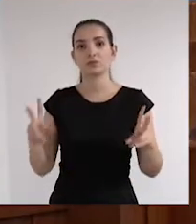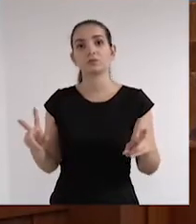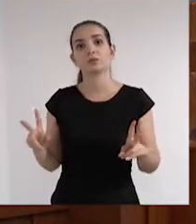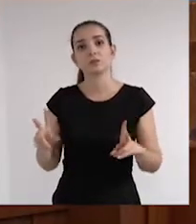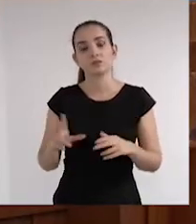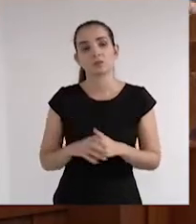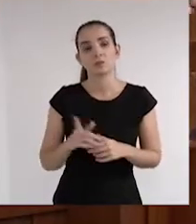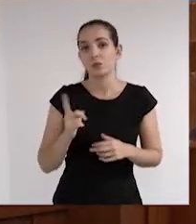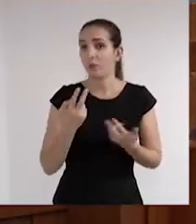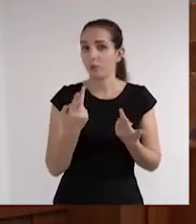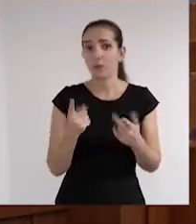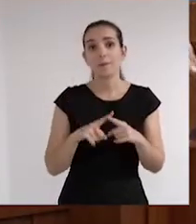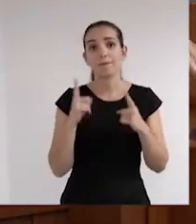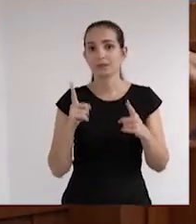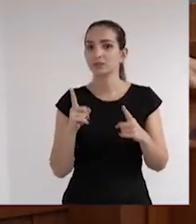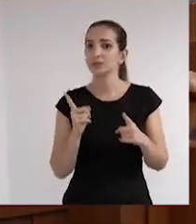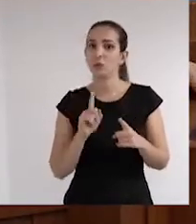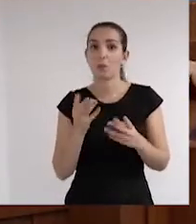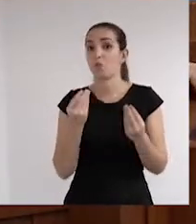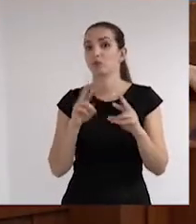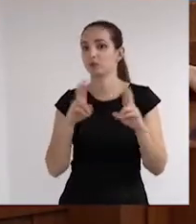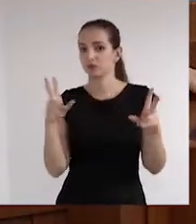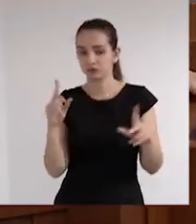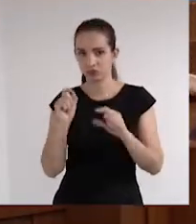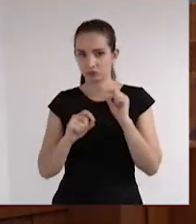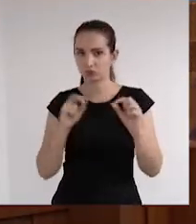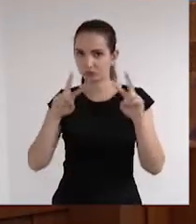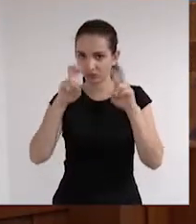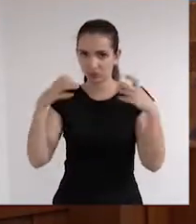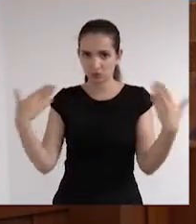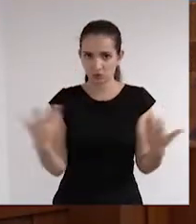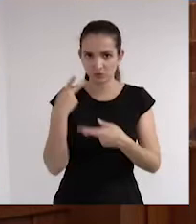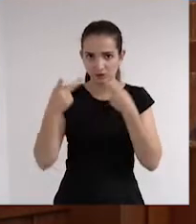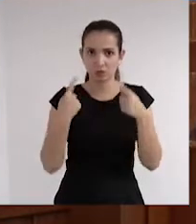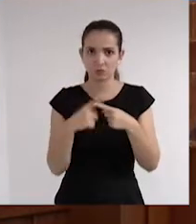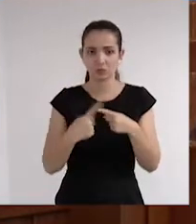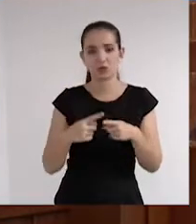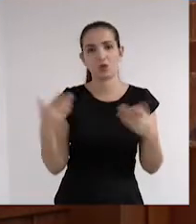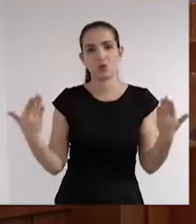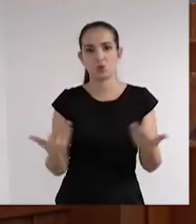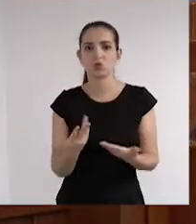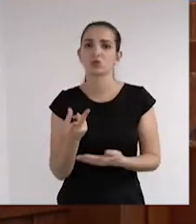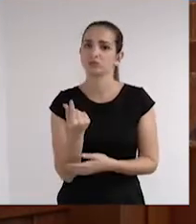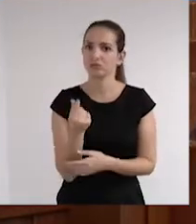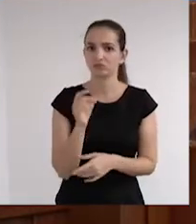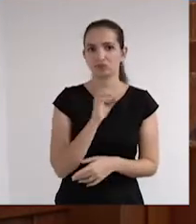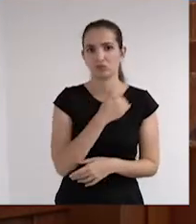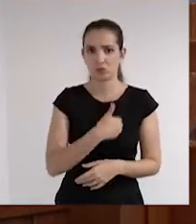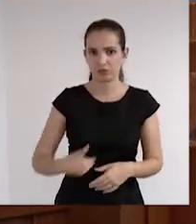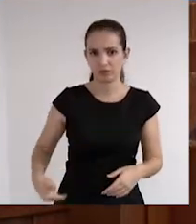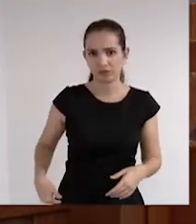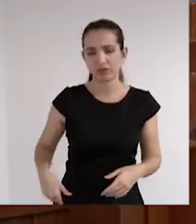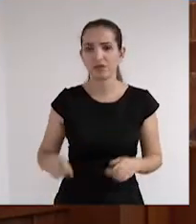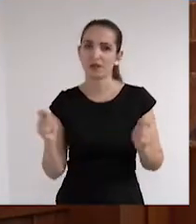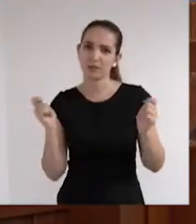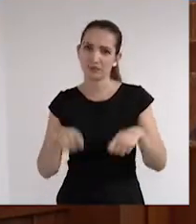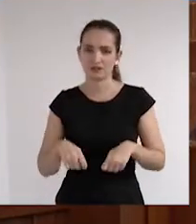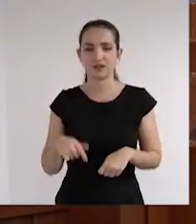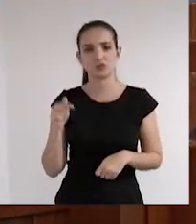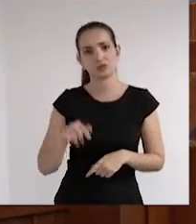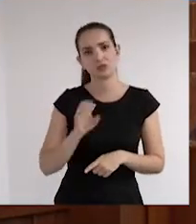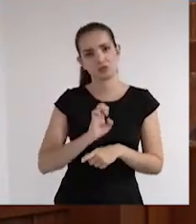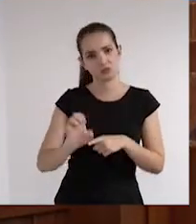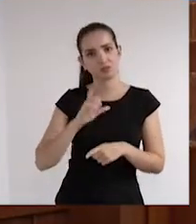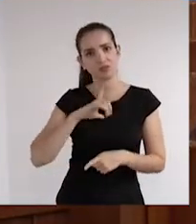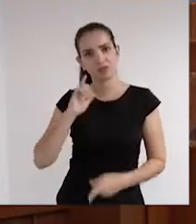é muito diferente daquilo que está sendo debatido. A situação do Estado, as finanças do Estado, a capacidade que o Estado tem